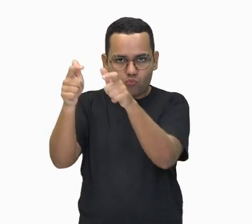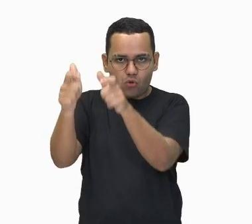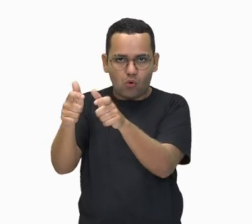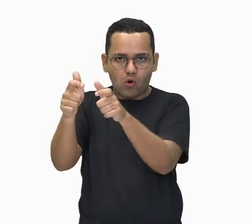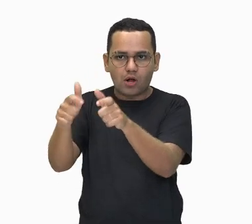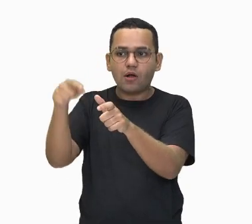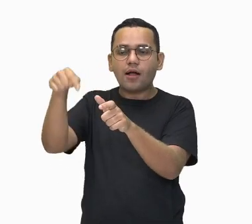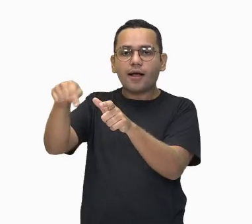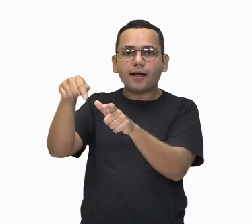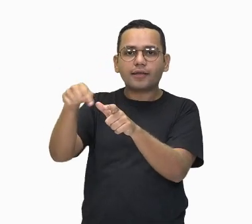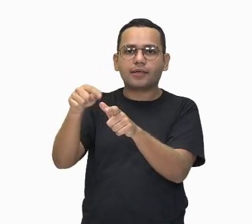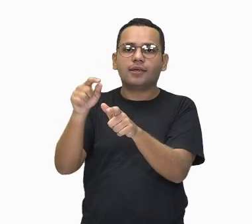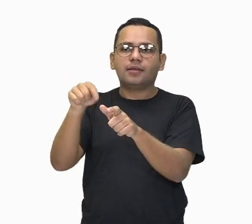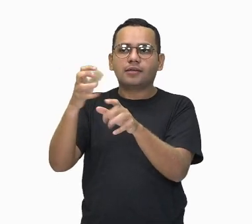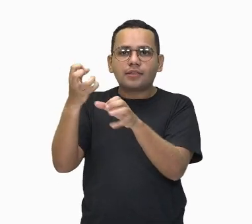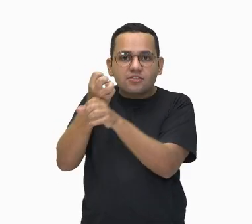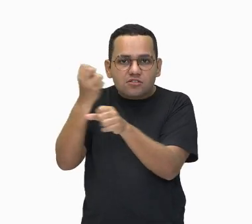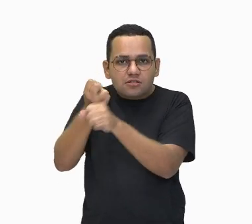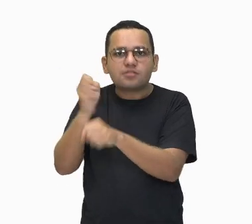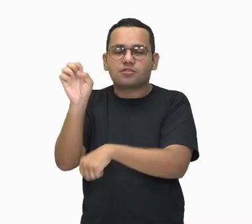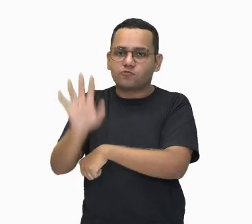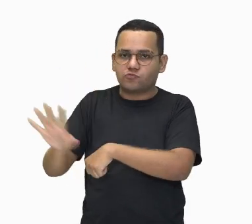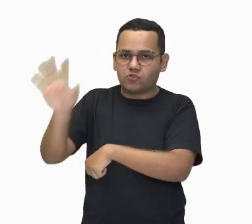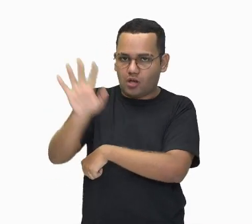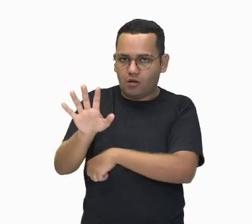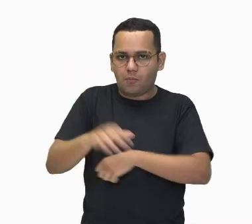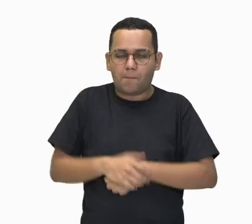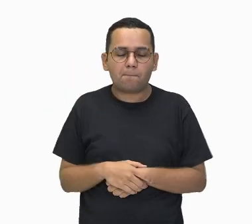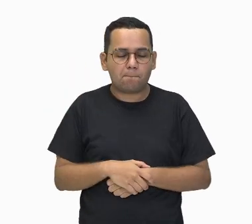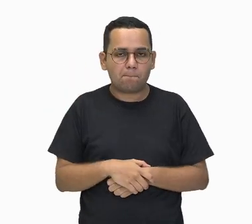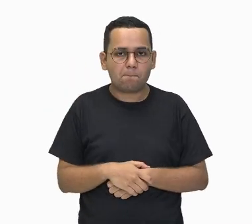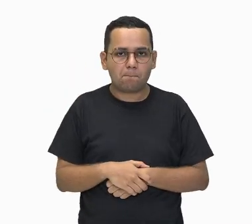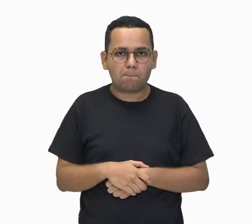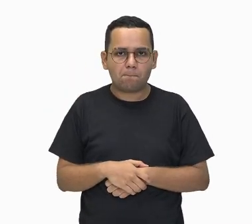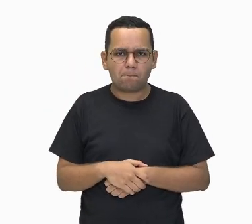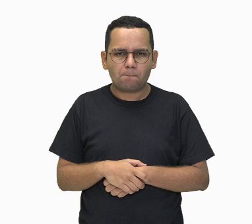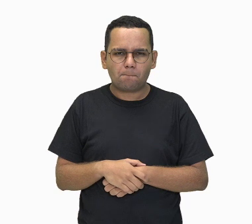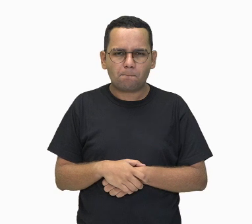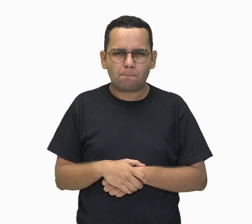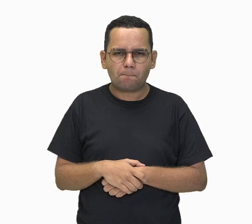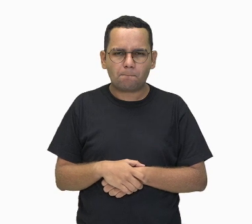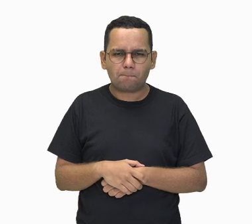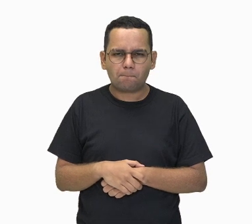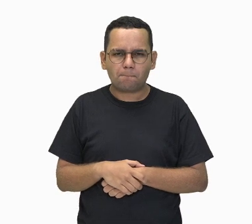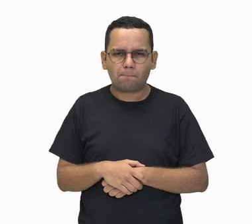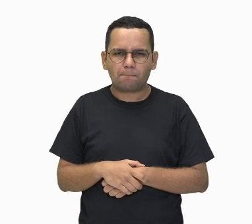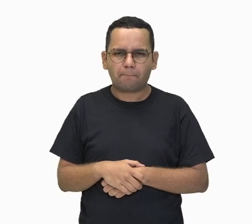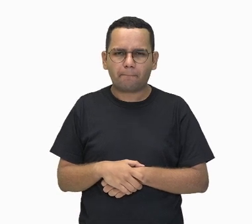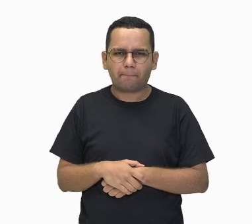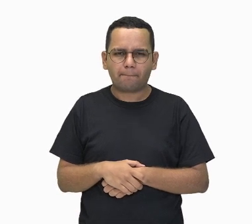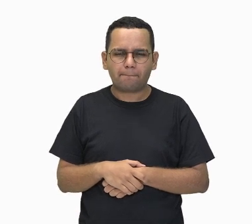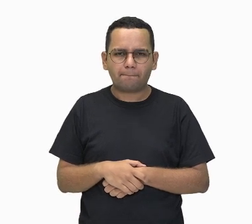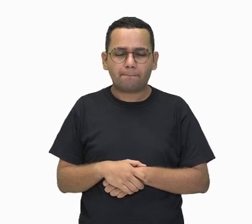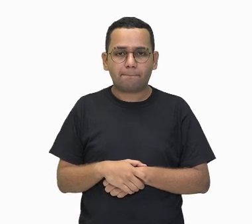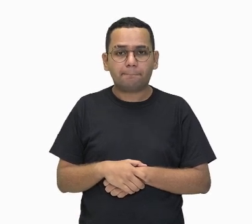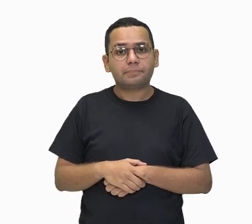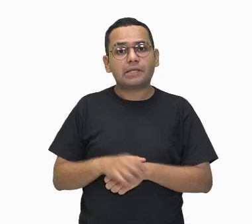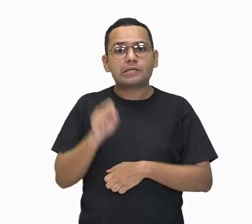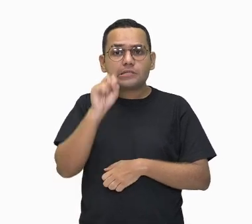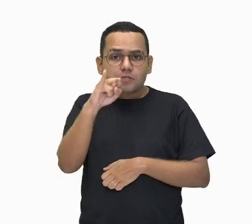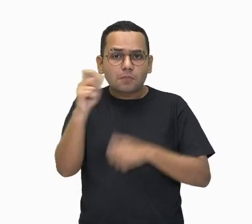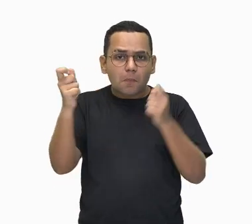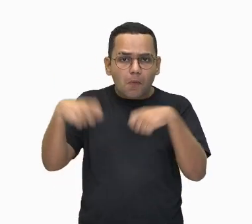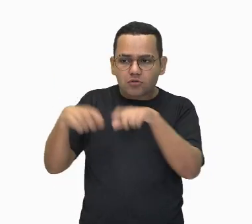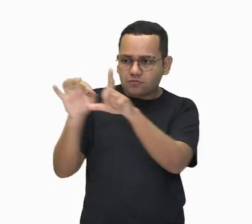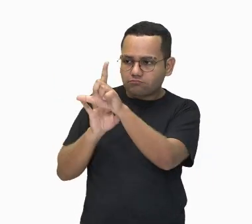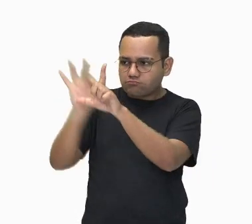conhecer a sua equação geral, tá? Então, se a gente tem os dois pontos, a gente consegue determinar seu coeficiente